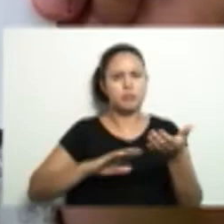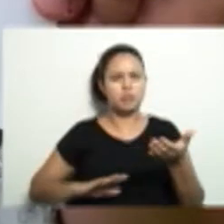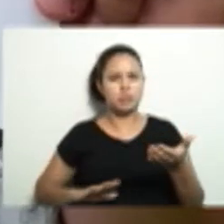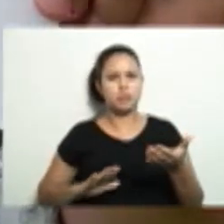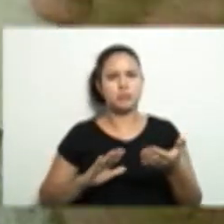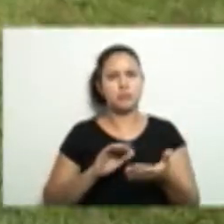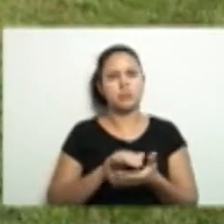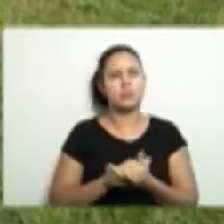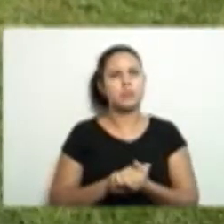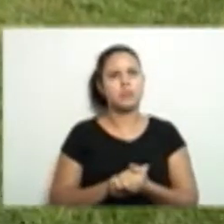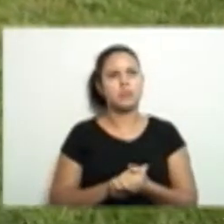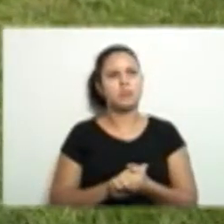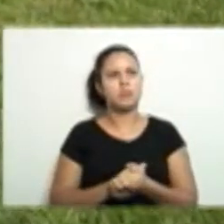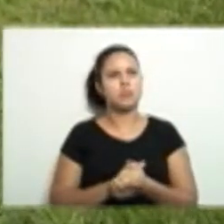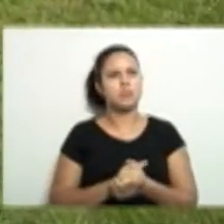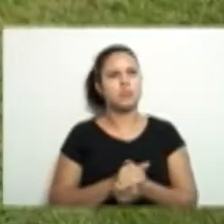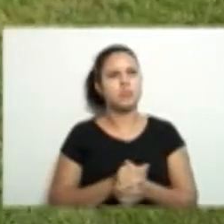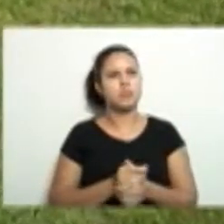cada região.